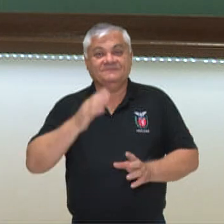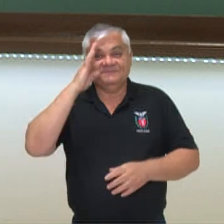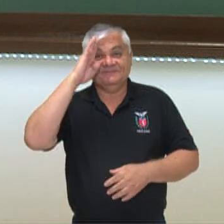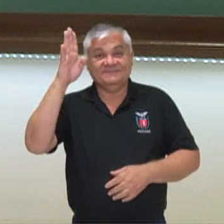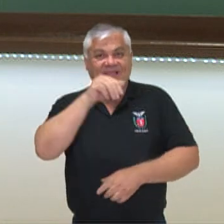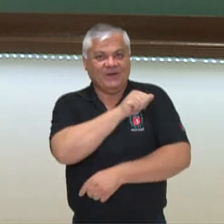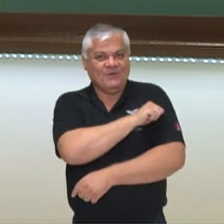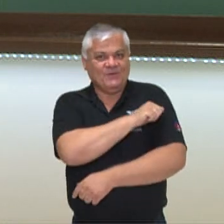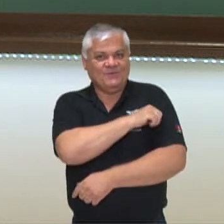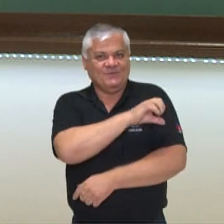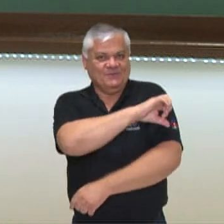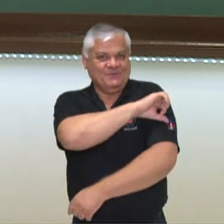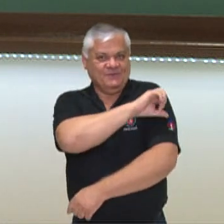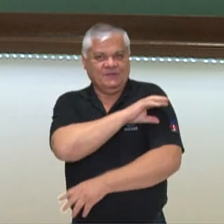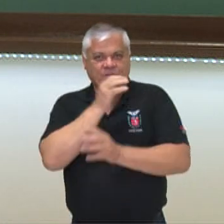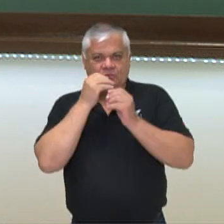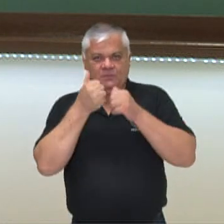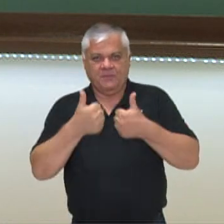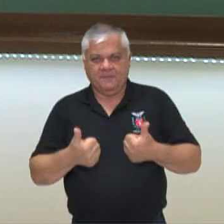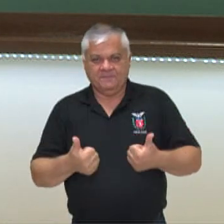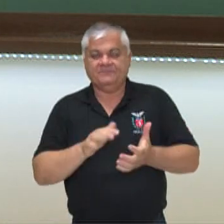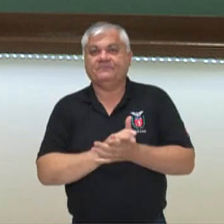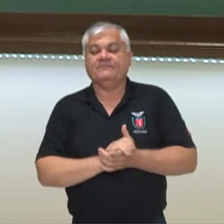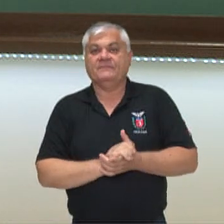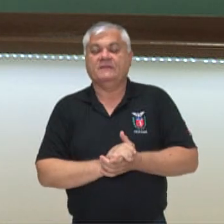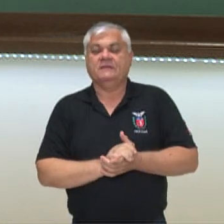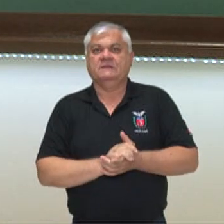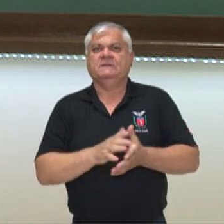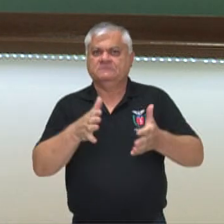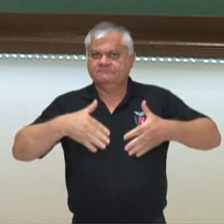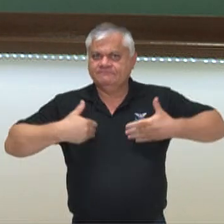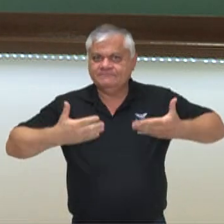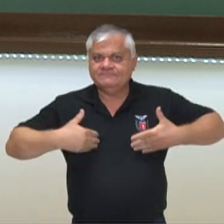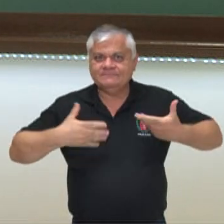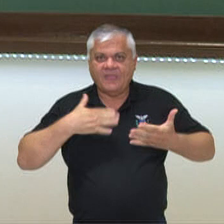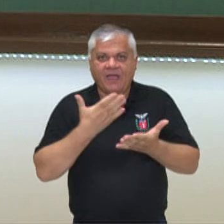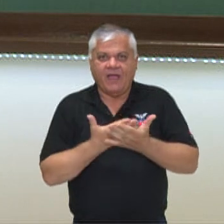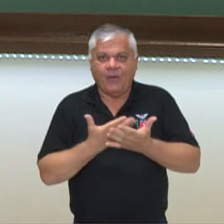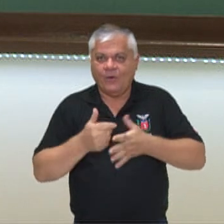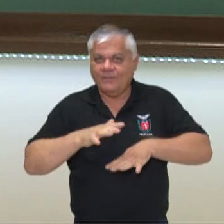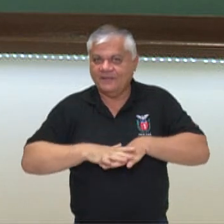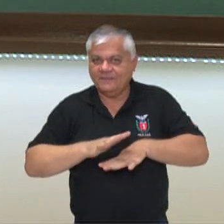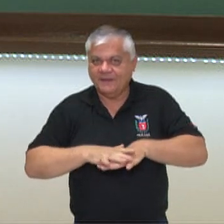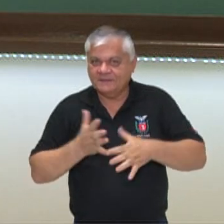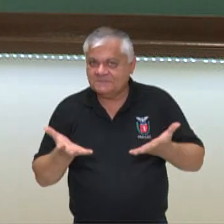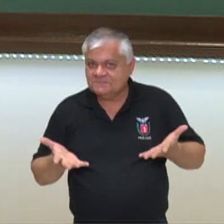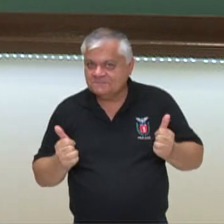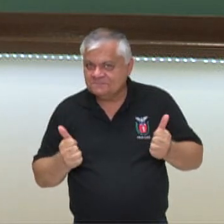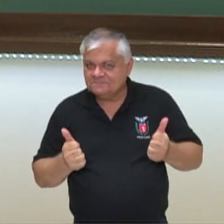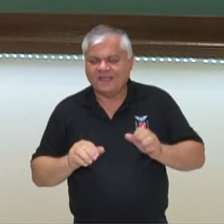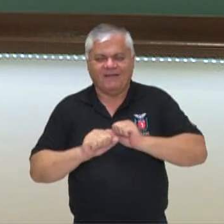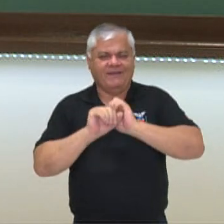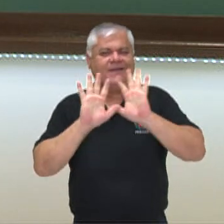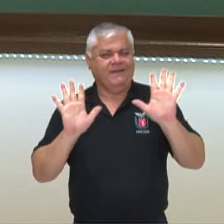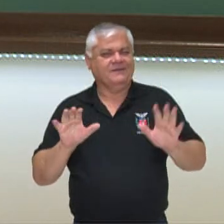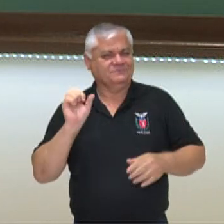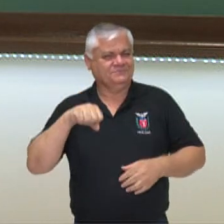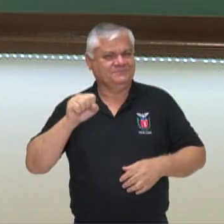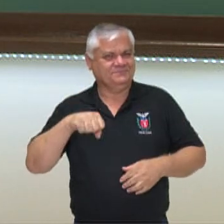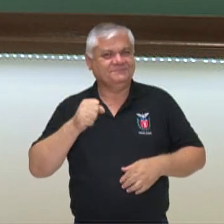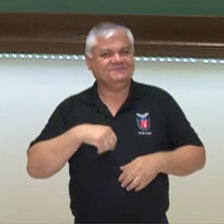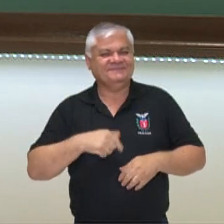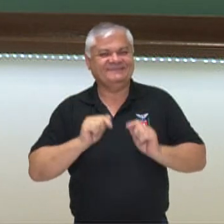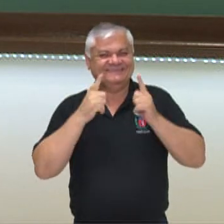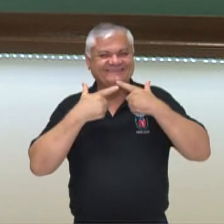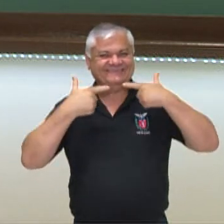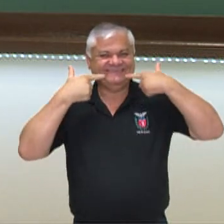Olá, estudantes do nono ano, tudo bem com vocês? Estão super animados para mais uma aula de matemática? Claro que estão, né? Bota um